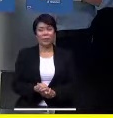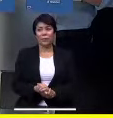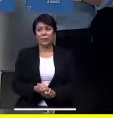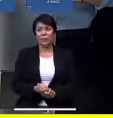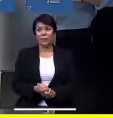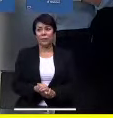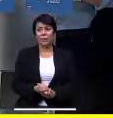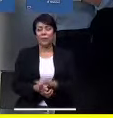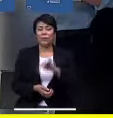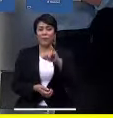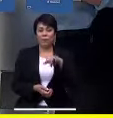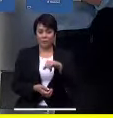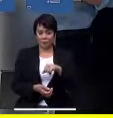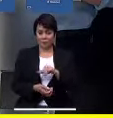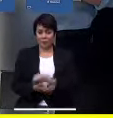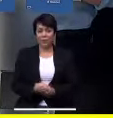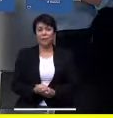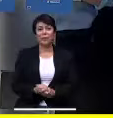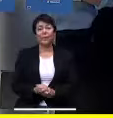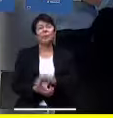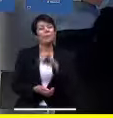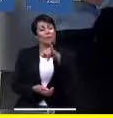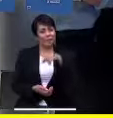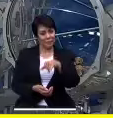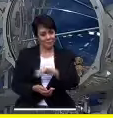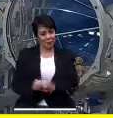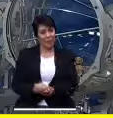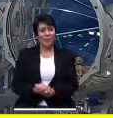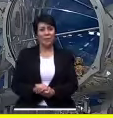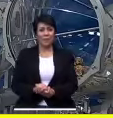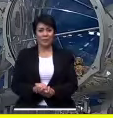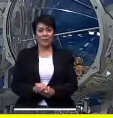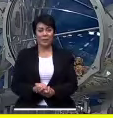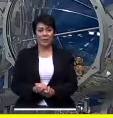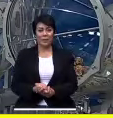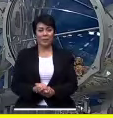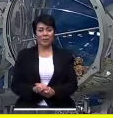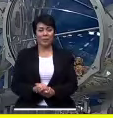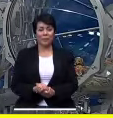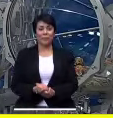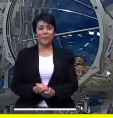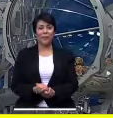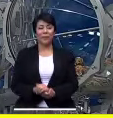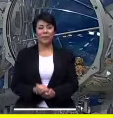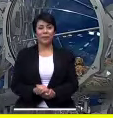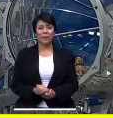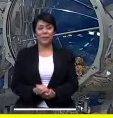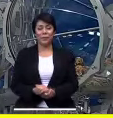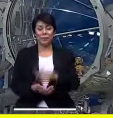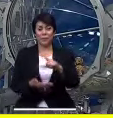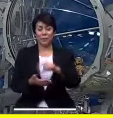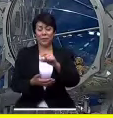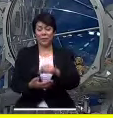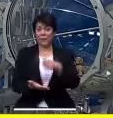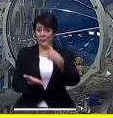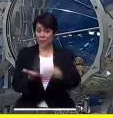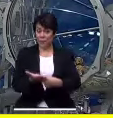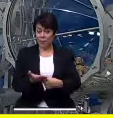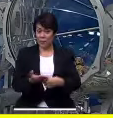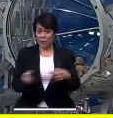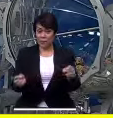Confirmo. Oi? Sim, confirmo. Sim, pode... confirmo. Obrigado. Agora sim, sorteio realizado,